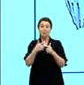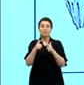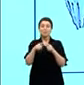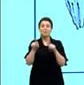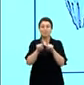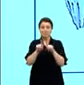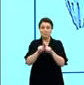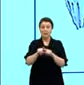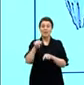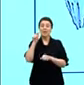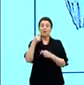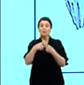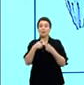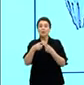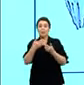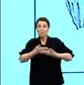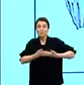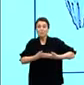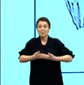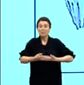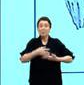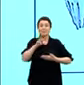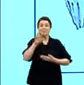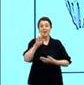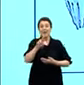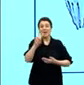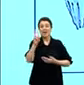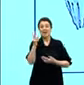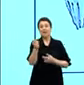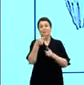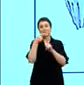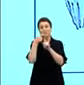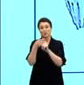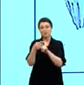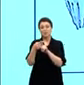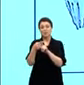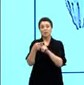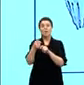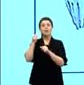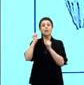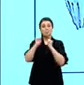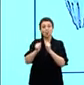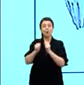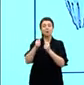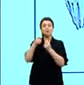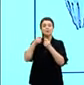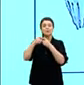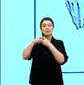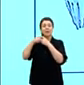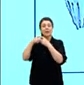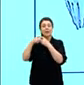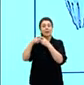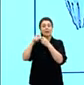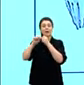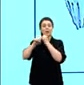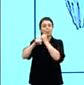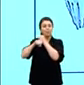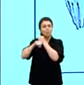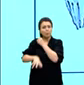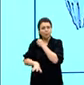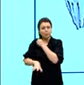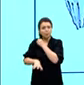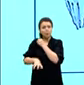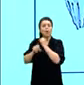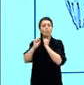ser RH positiva e pode ocorrer aborto, porque daí o corpo já produziu esses anticorpos contra